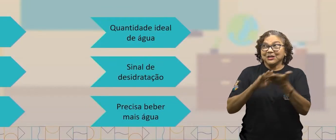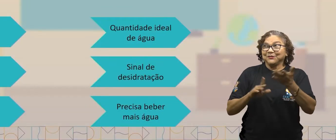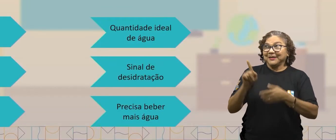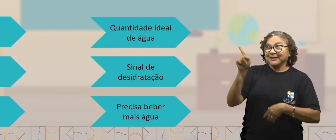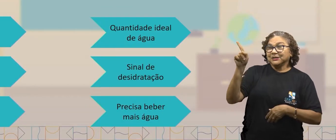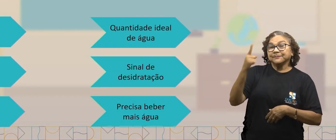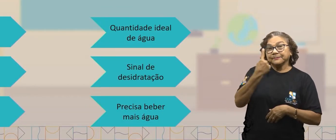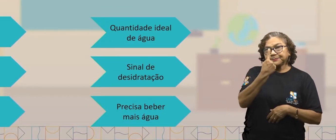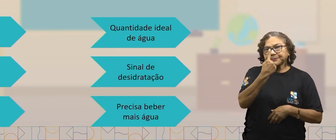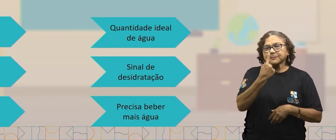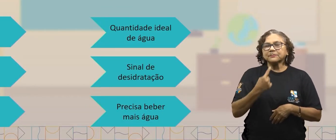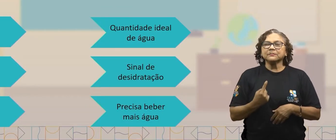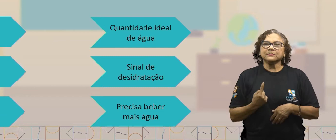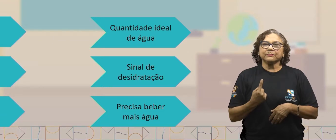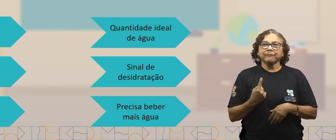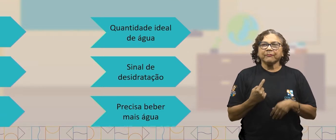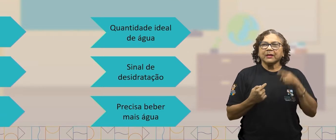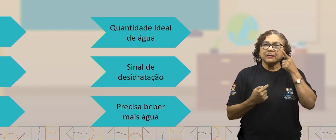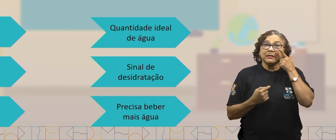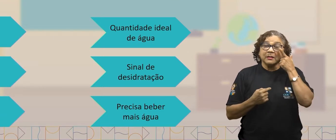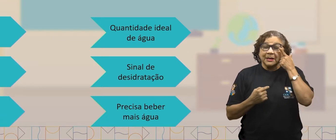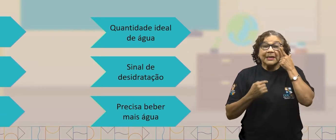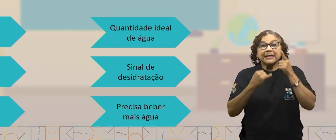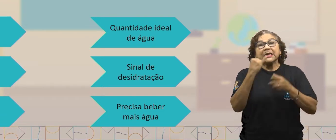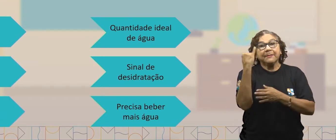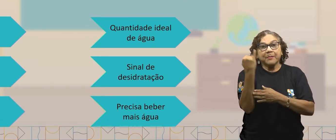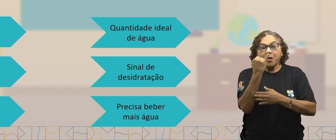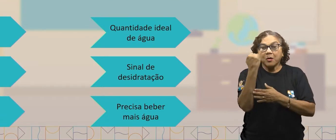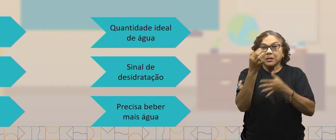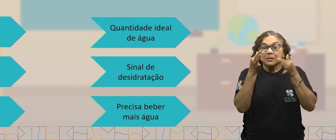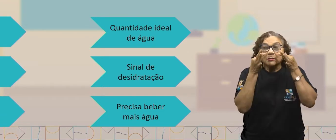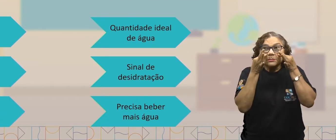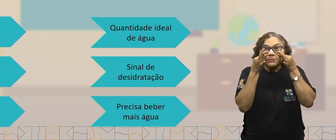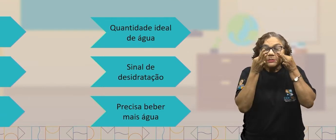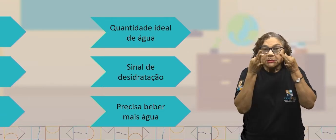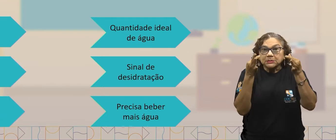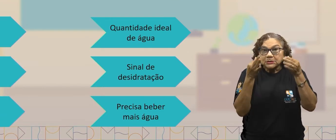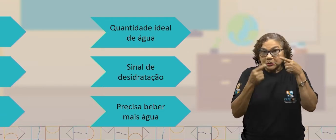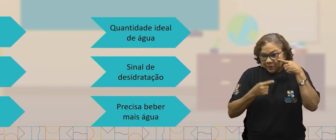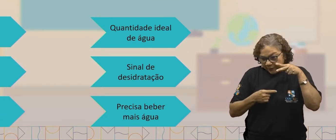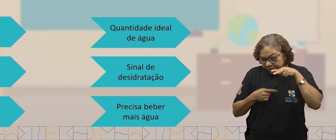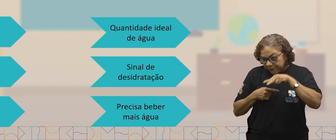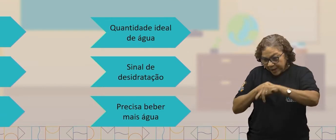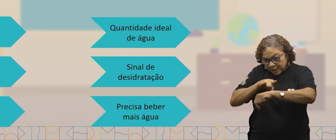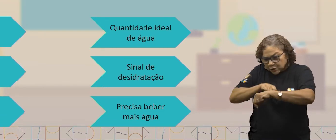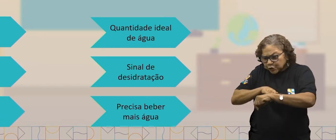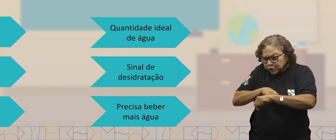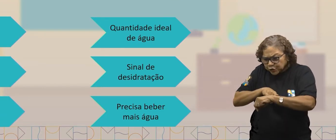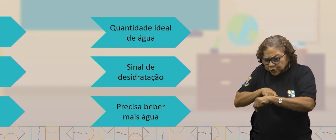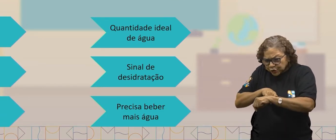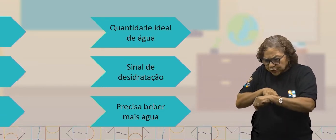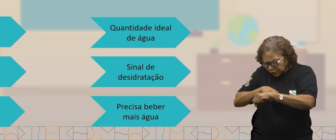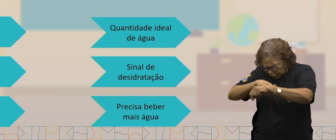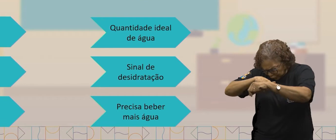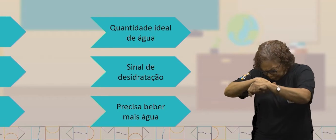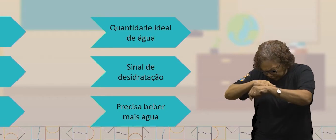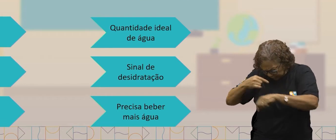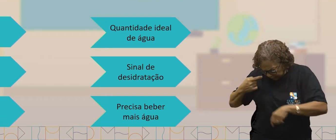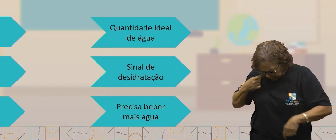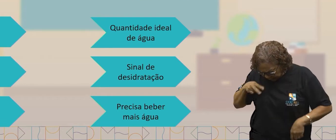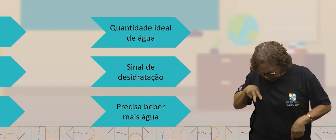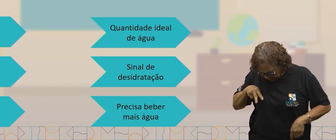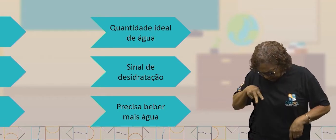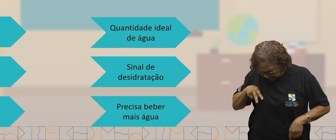Atividade número 1. É importante ficar atento à cor da urina para saber se você está consumindo